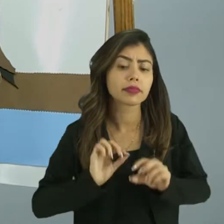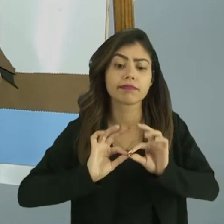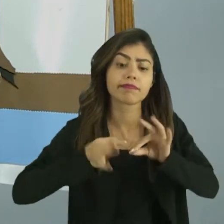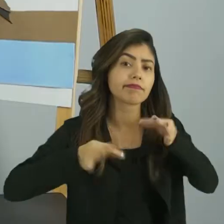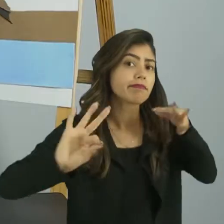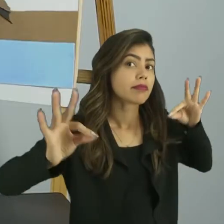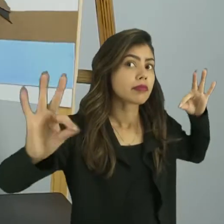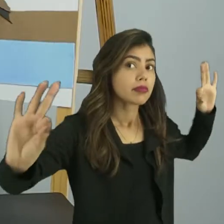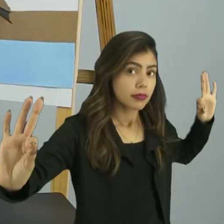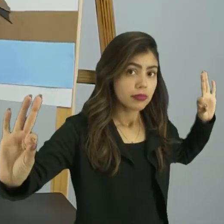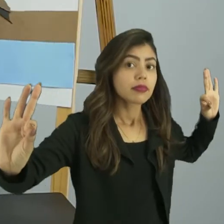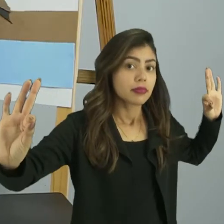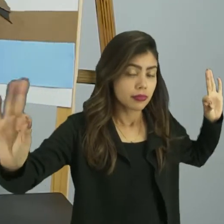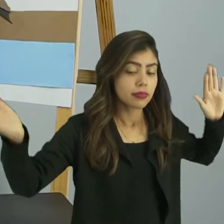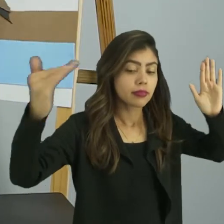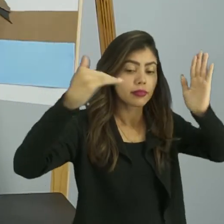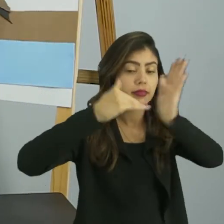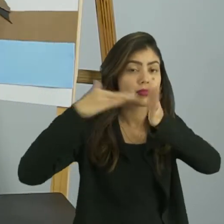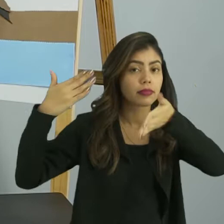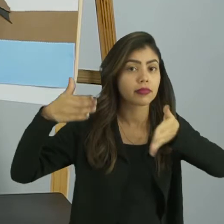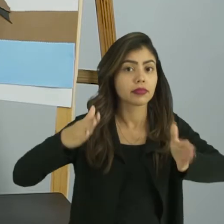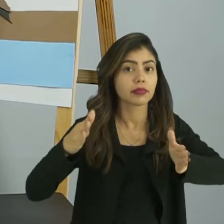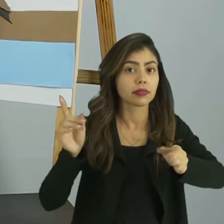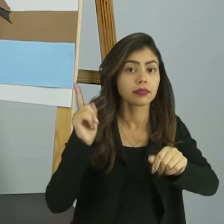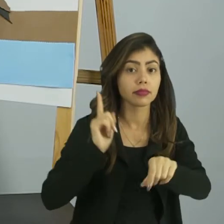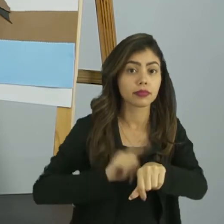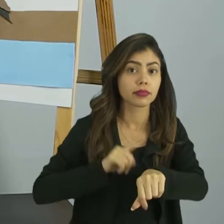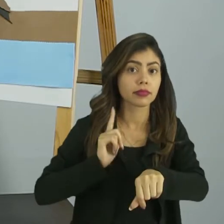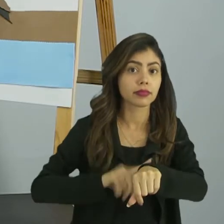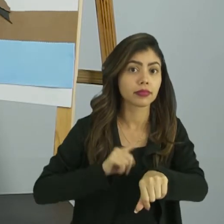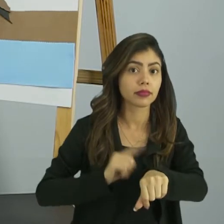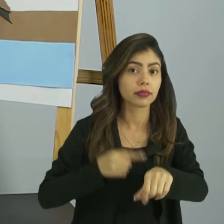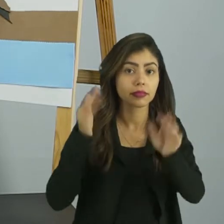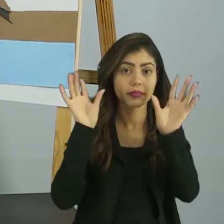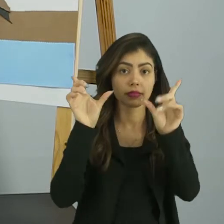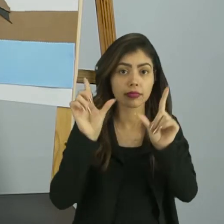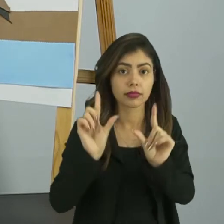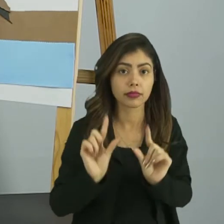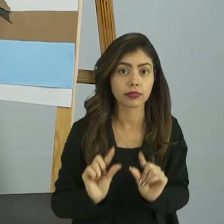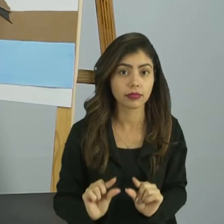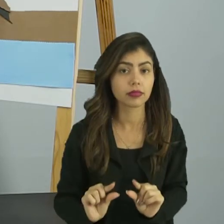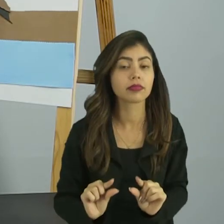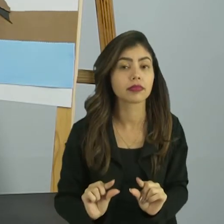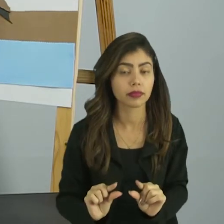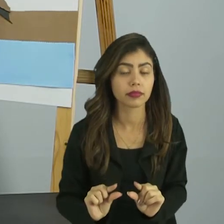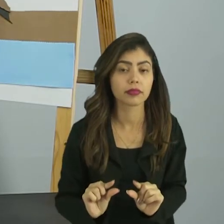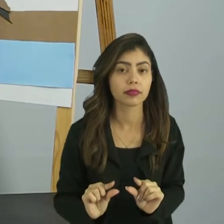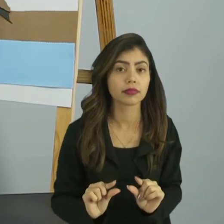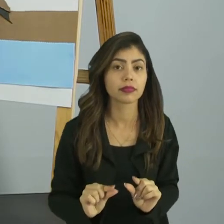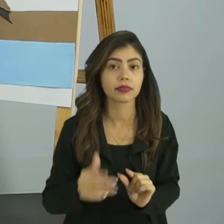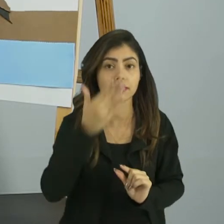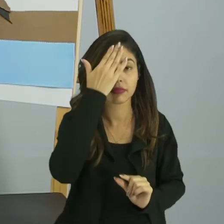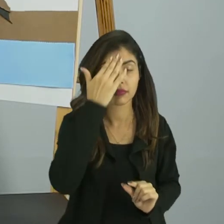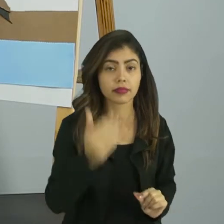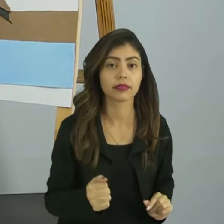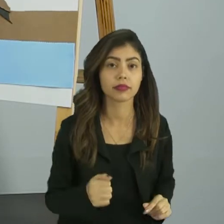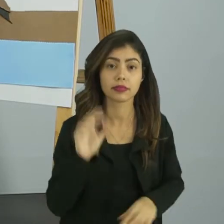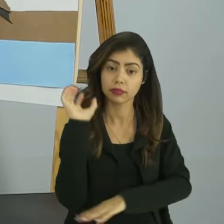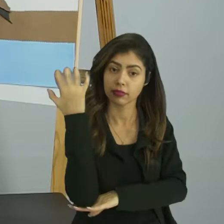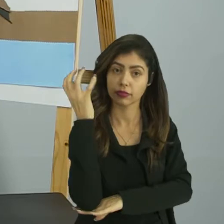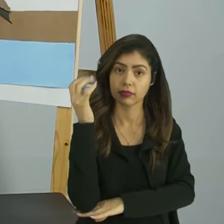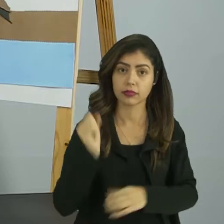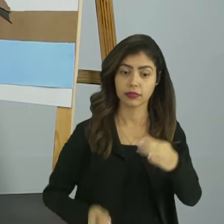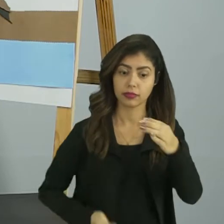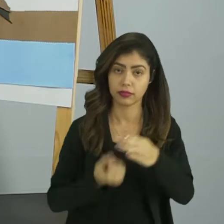longos anos, até chegar um tempo que o período de reprodução vai diminuir, né? Então, a gente já sabe que as plantas, elas